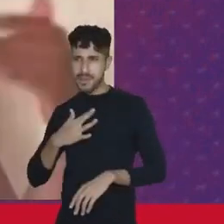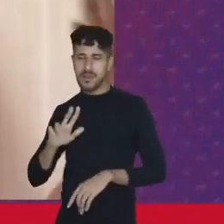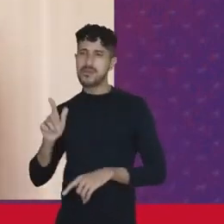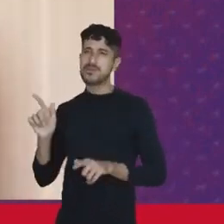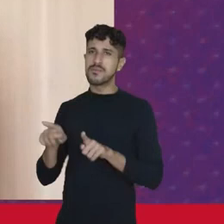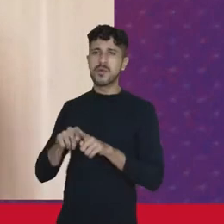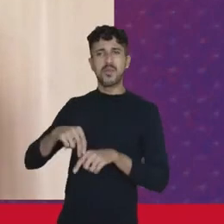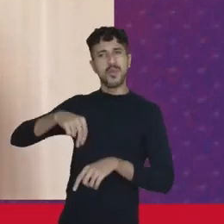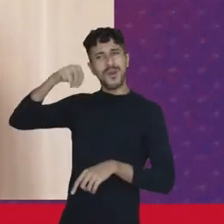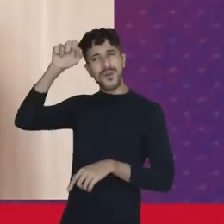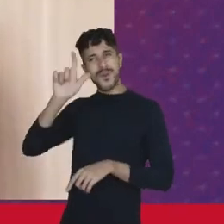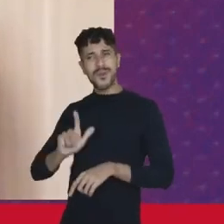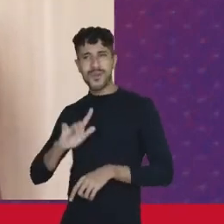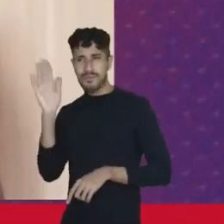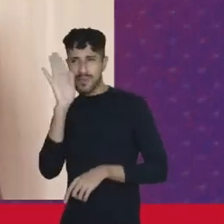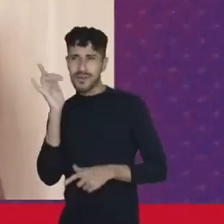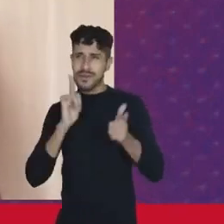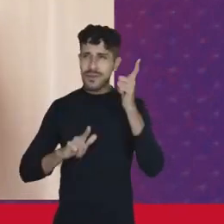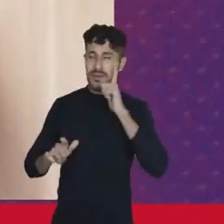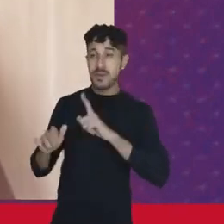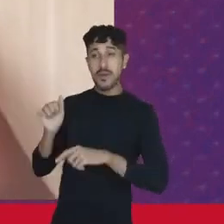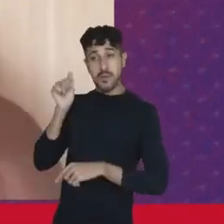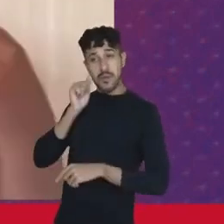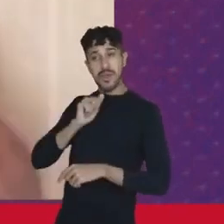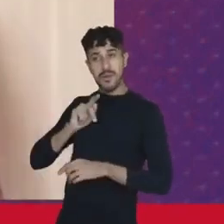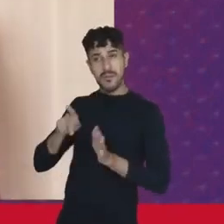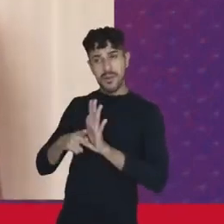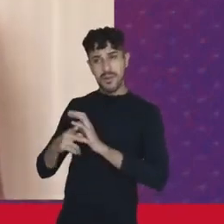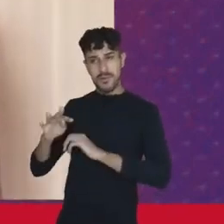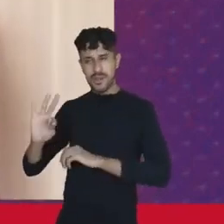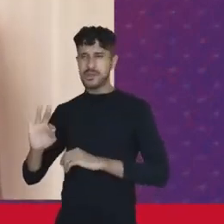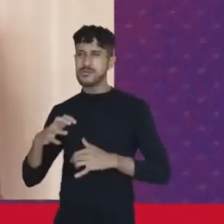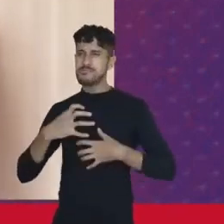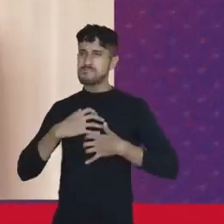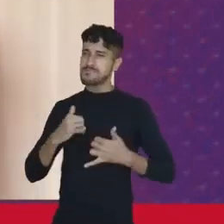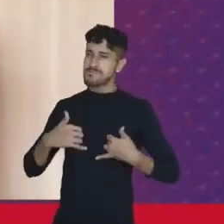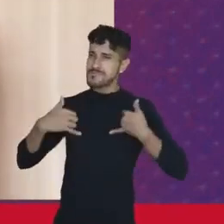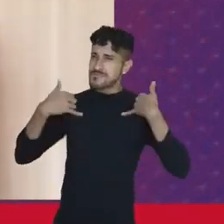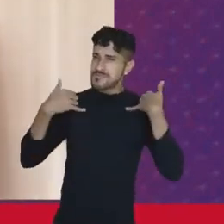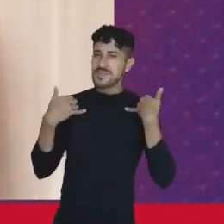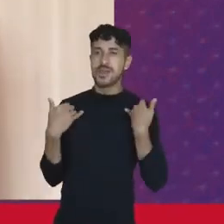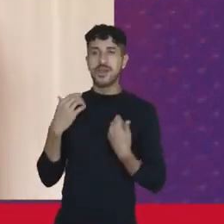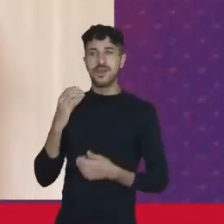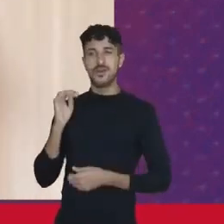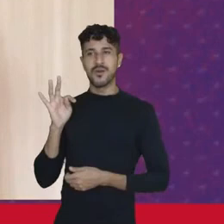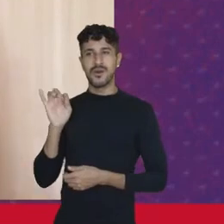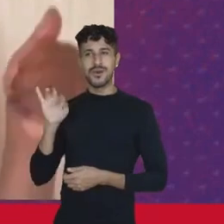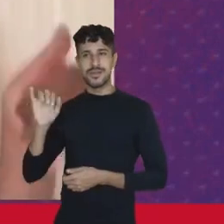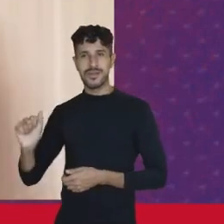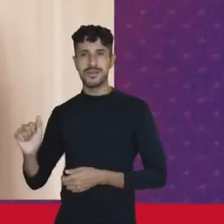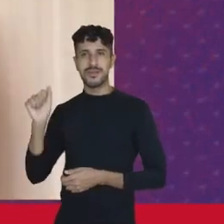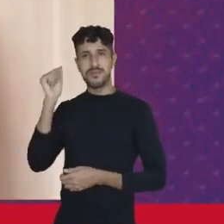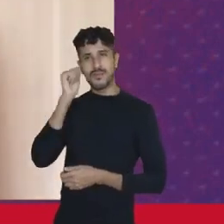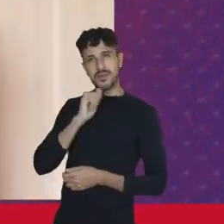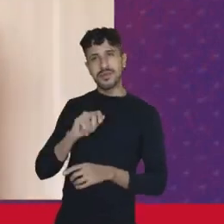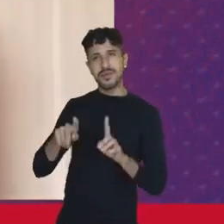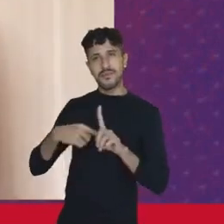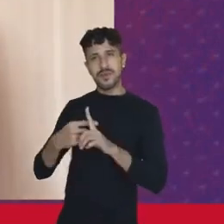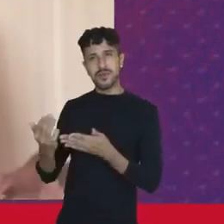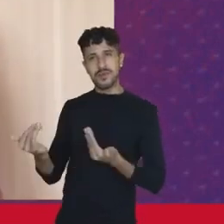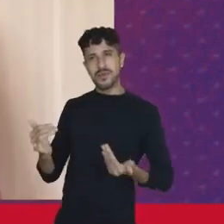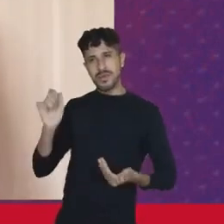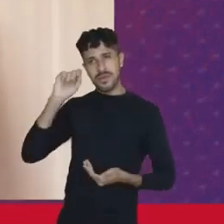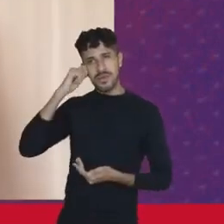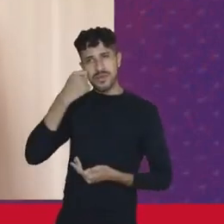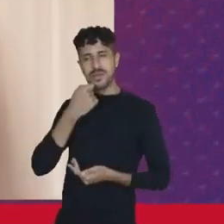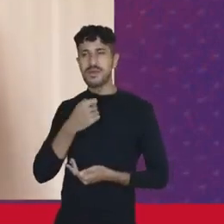mas do norte ao sul do Brasil. Como uma mulher petista, fui com muito orgulho uma cotista de mulheres, de juventude, de negros e